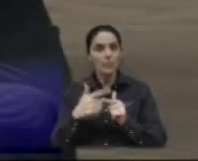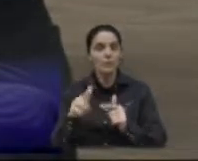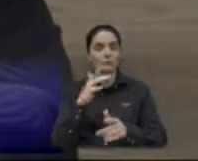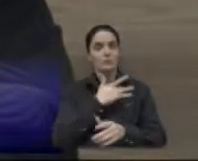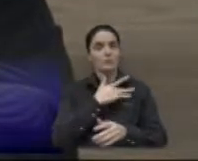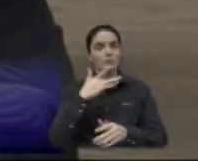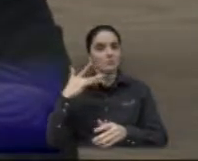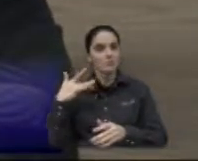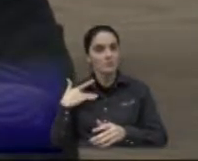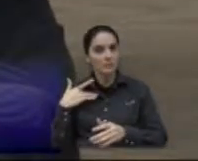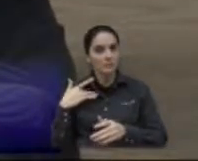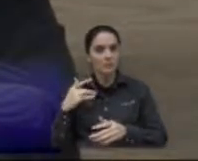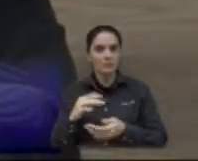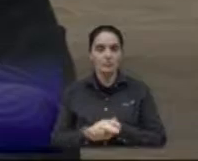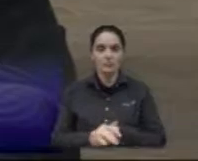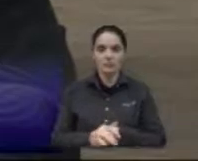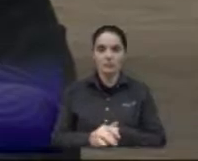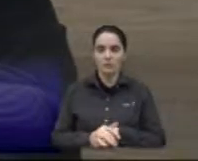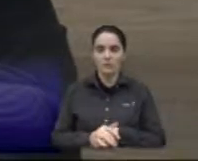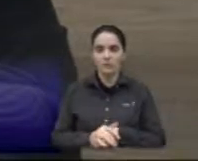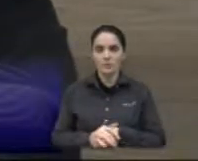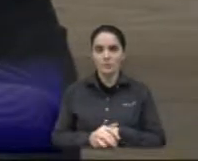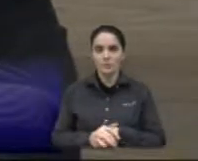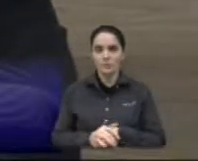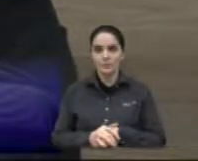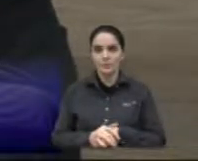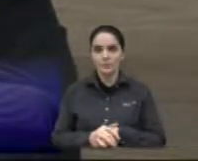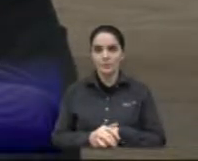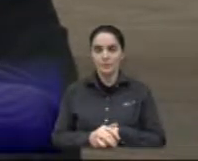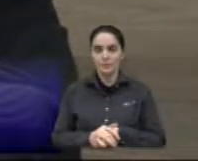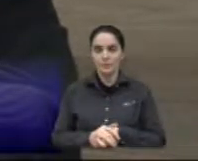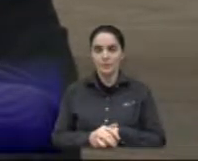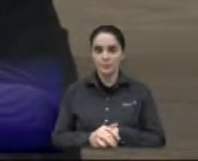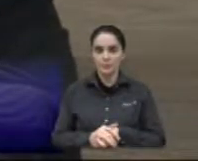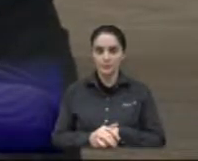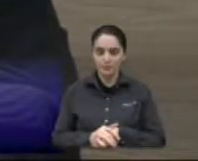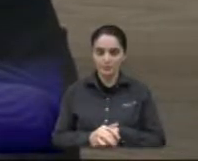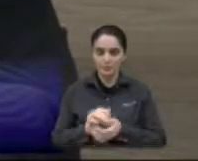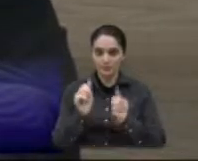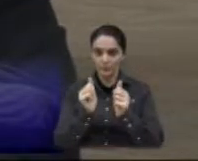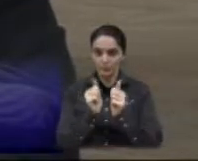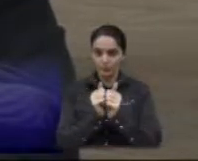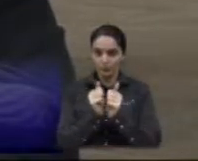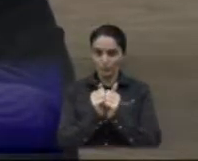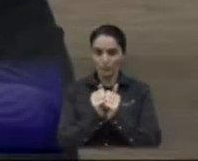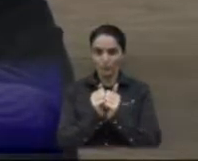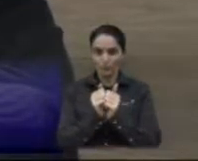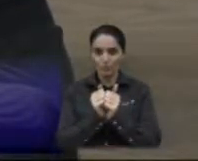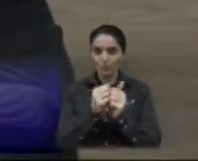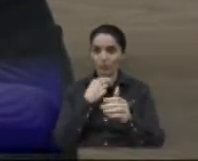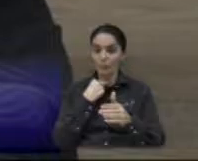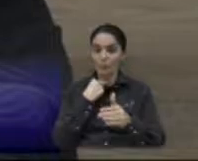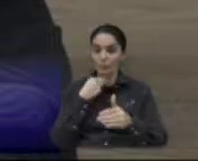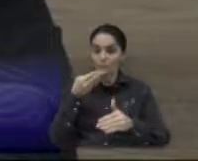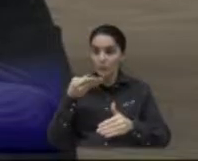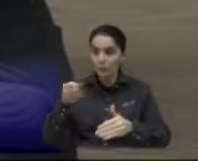saúde controlados e compensados com impossibilidade física